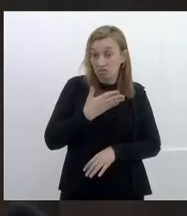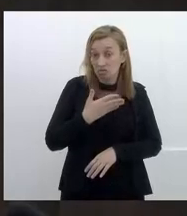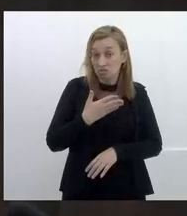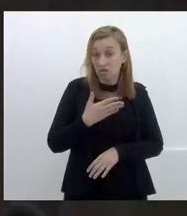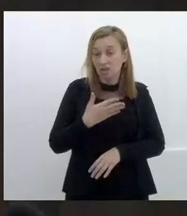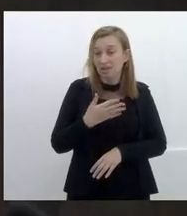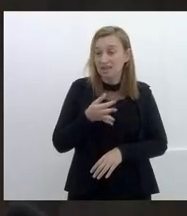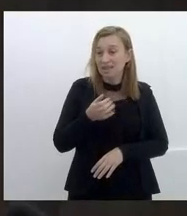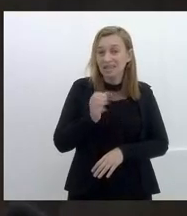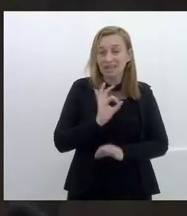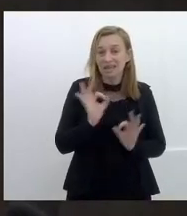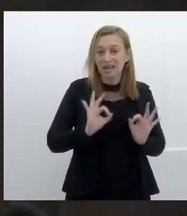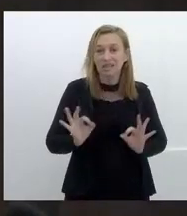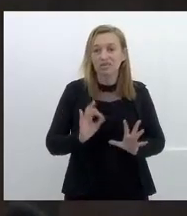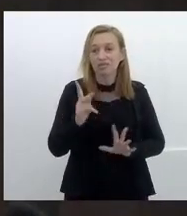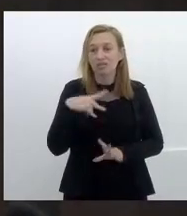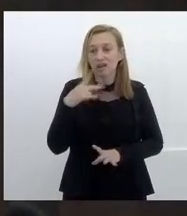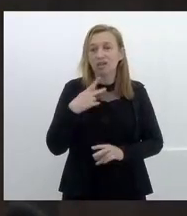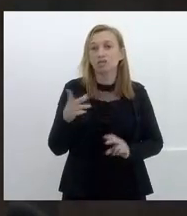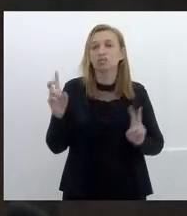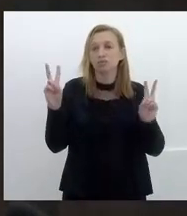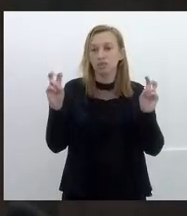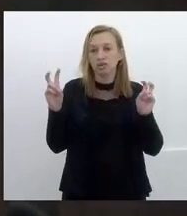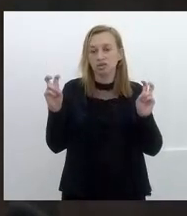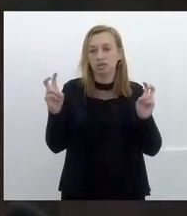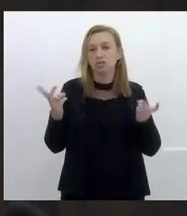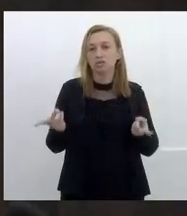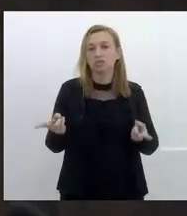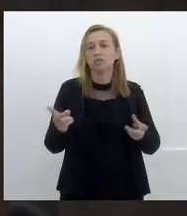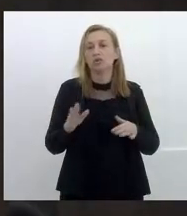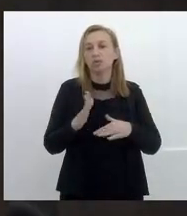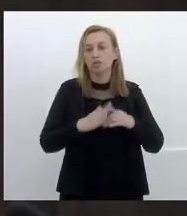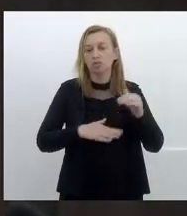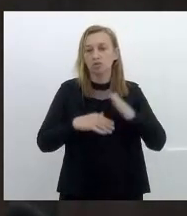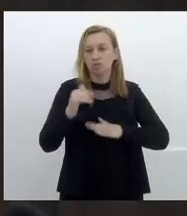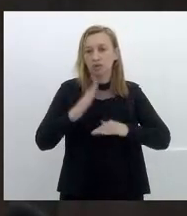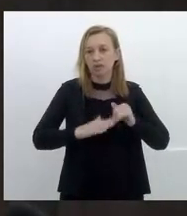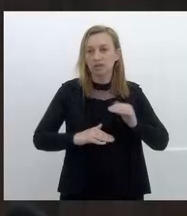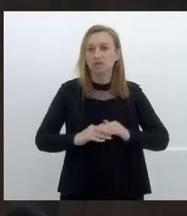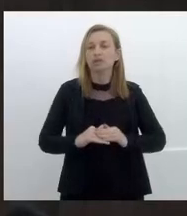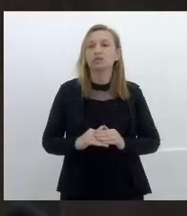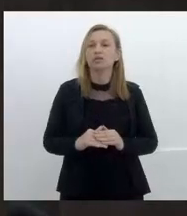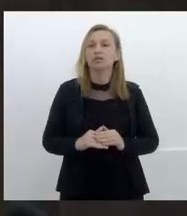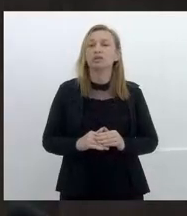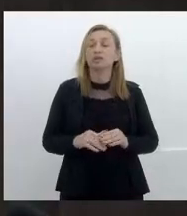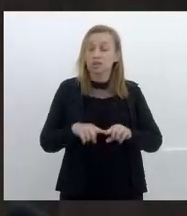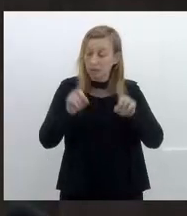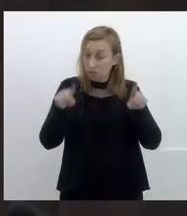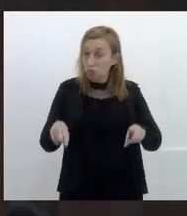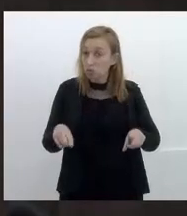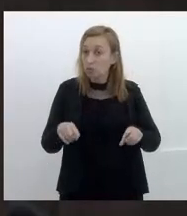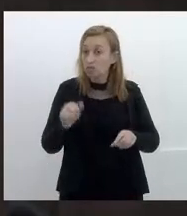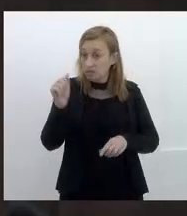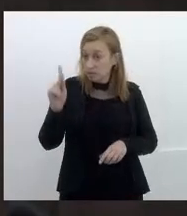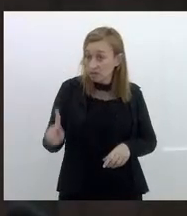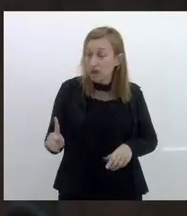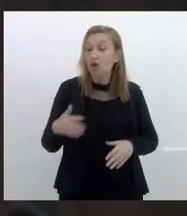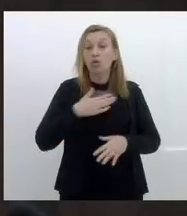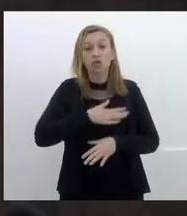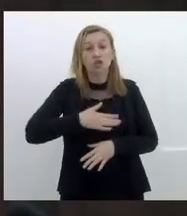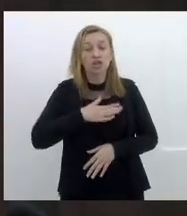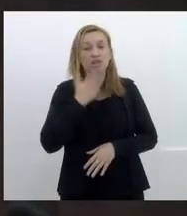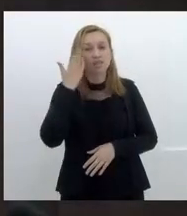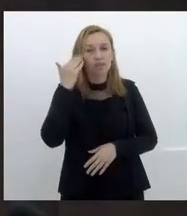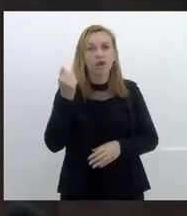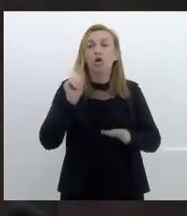projeto de lei nenhum tratamento específico desses profissionais é de servidores que vão se aposentam gostaria